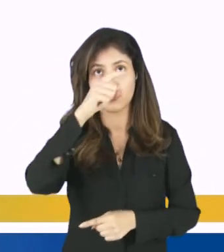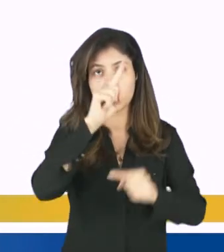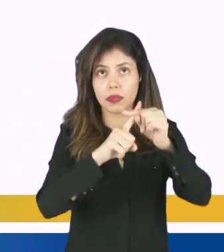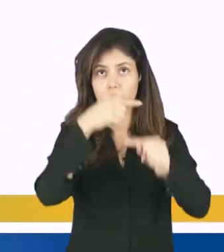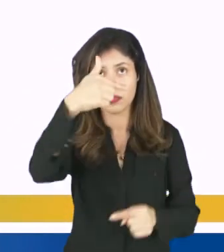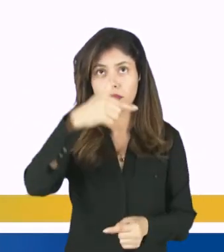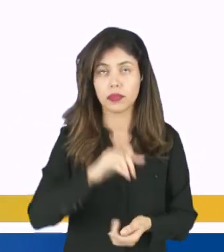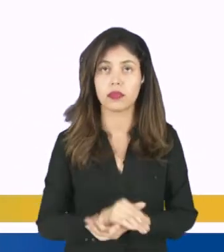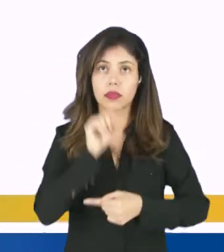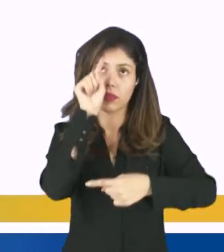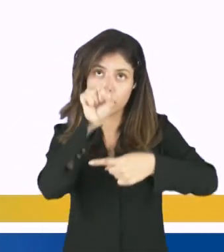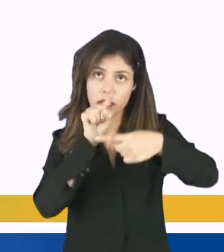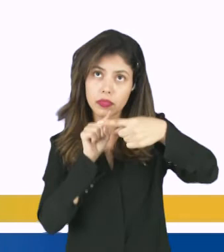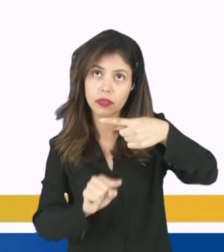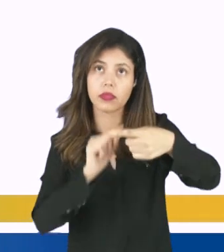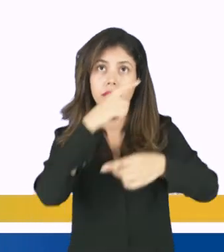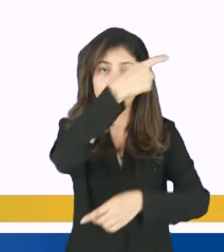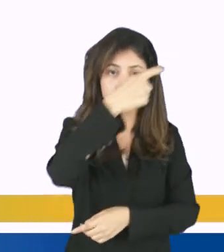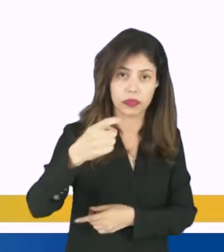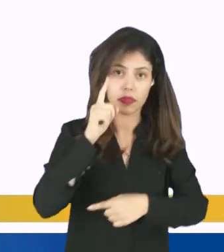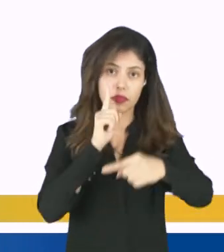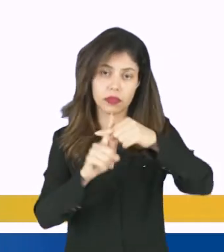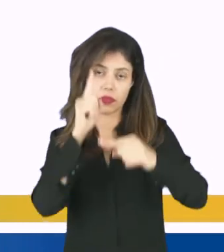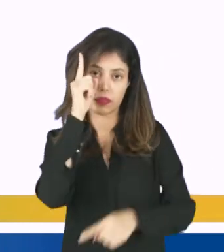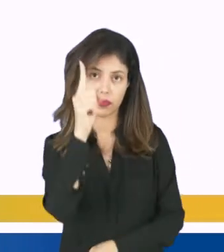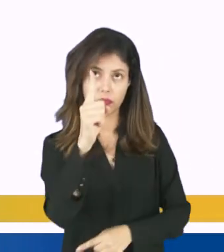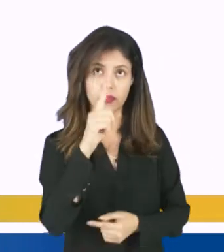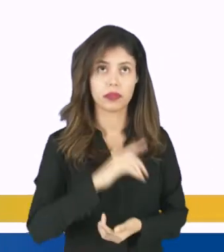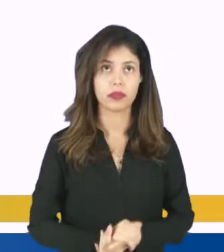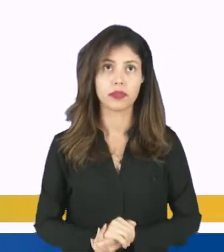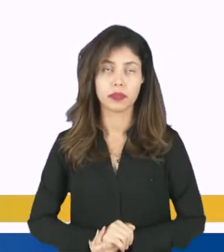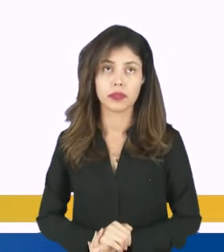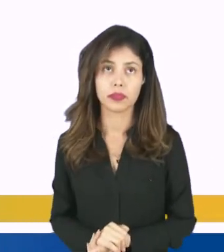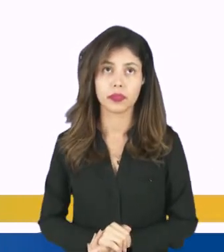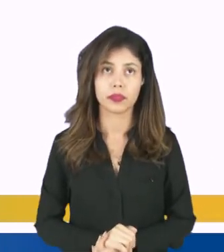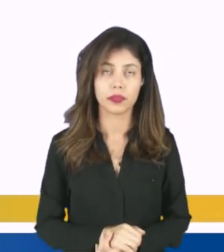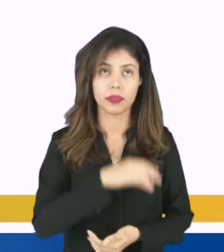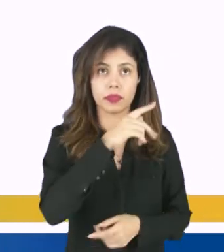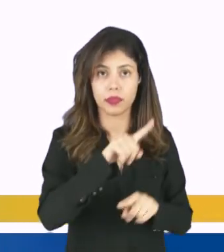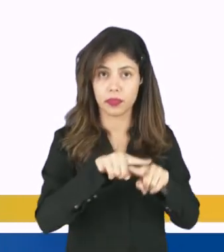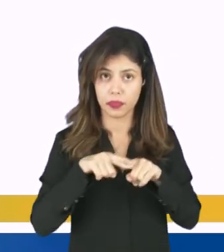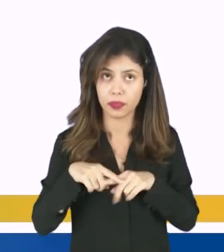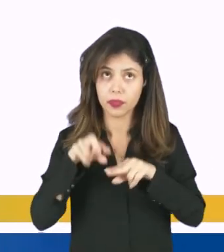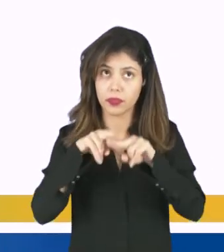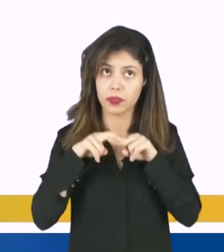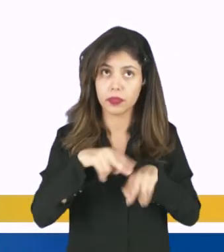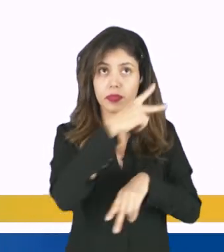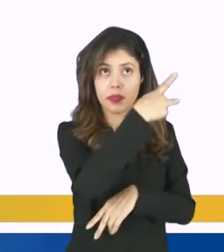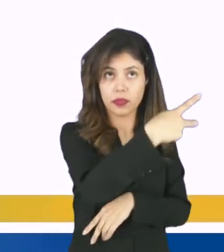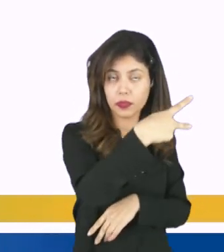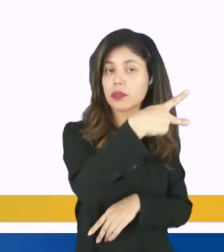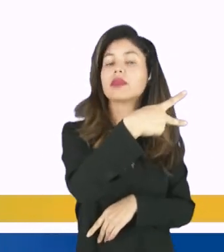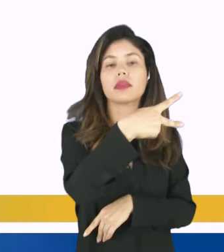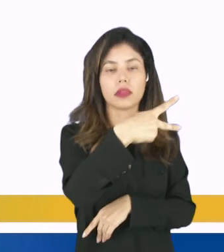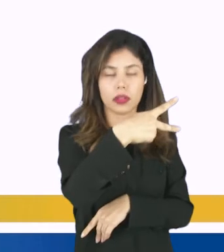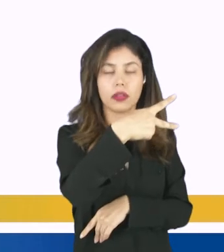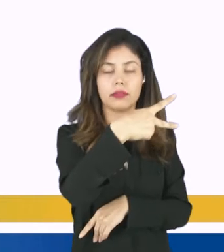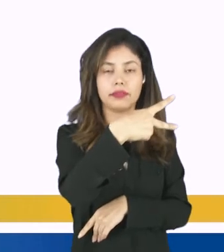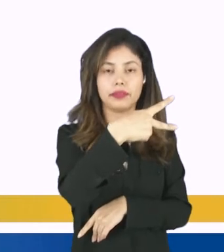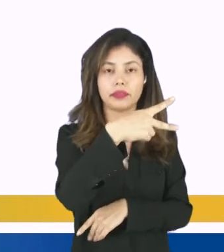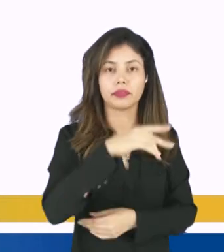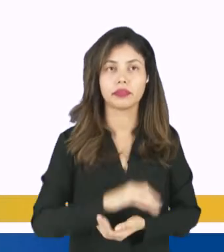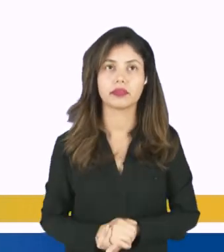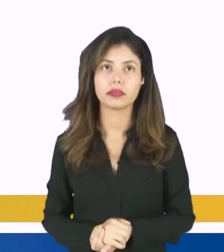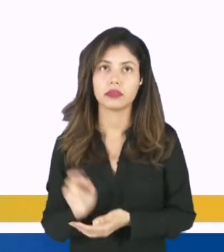3. Por quê, gente? E aí, substituindo o valorzinho da P de A, que agora é menos 3,